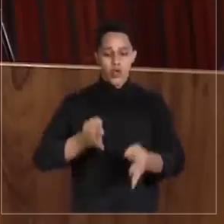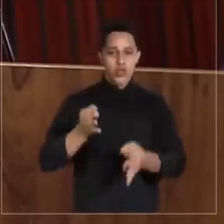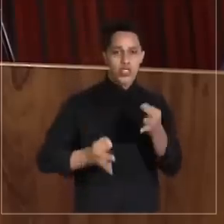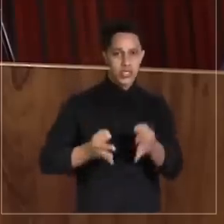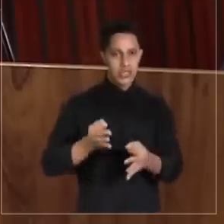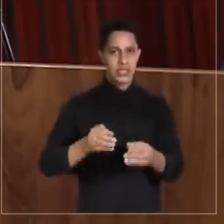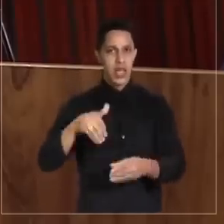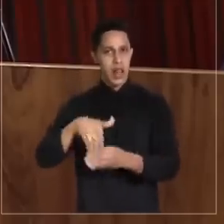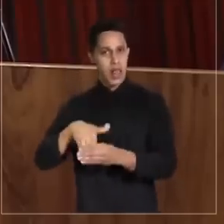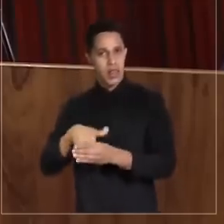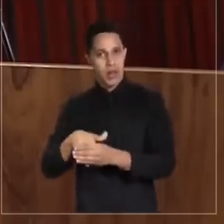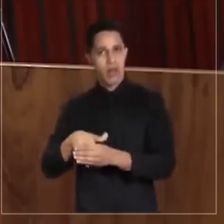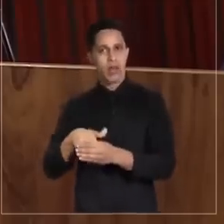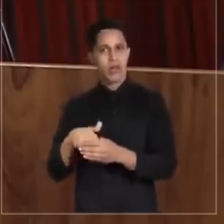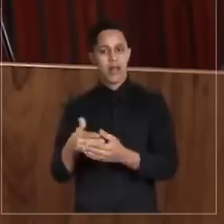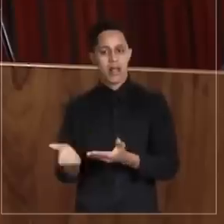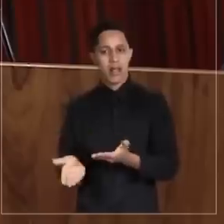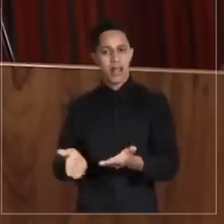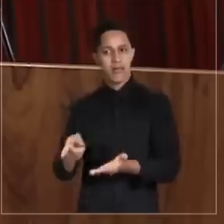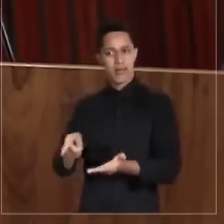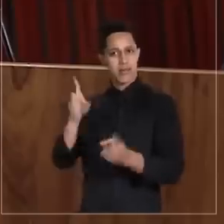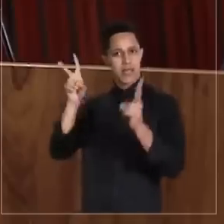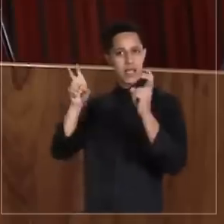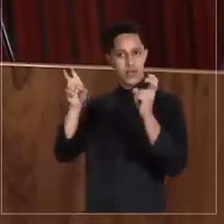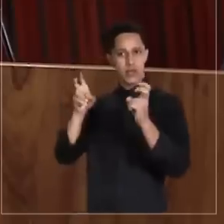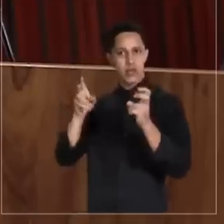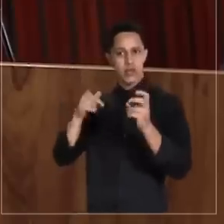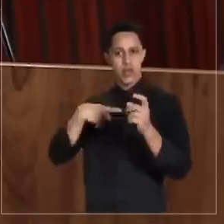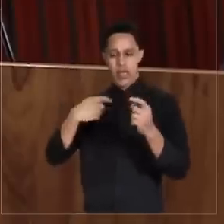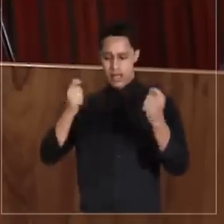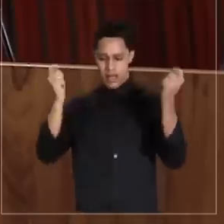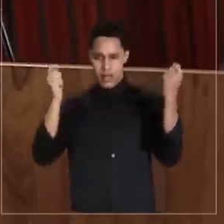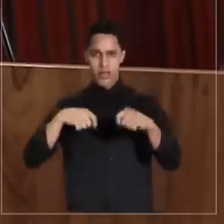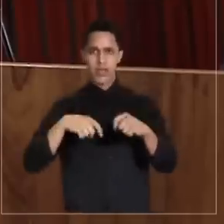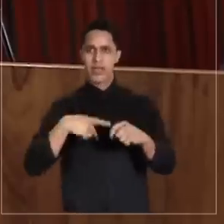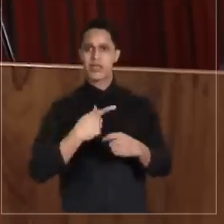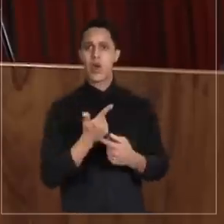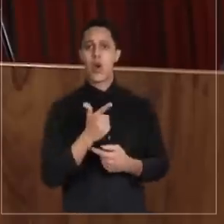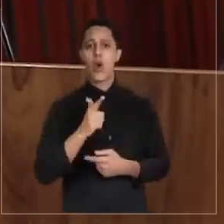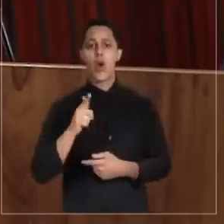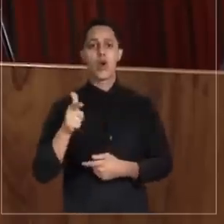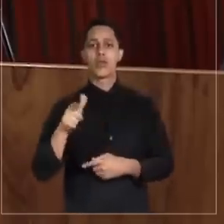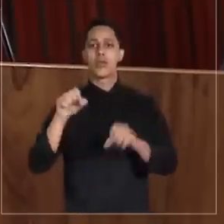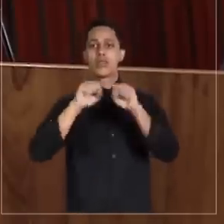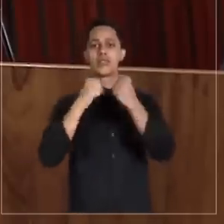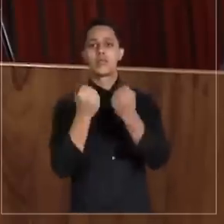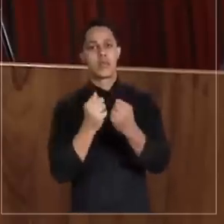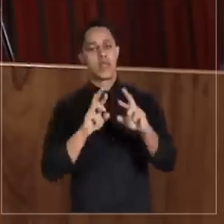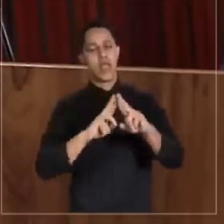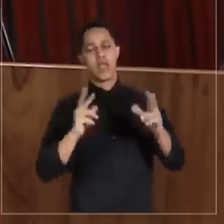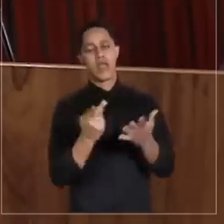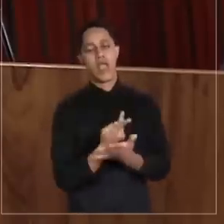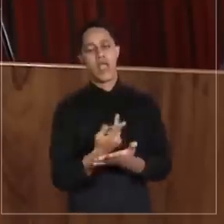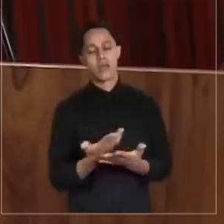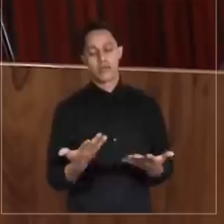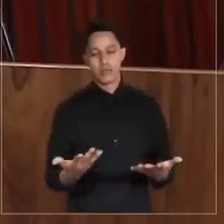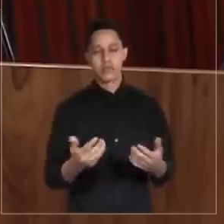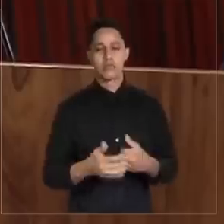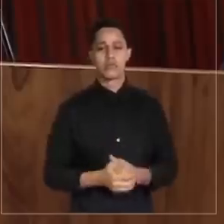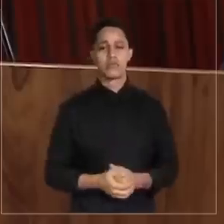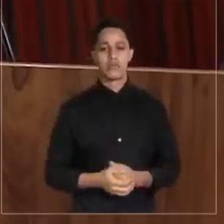Eleitoral tratasse deste assunto, fosse competente para esta impugnação, este